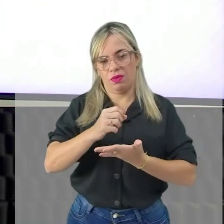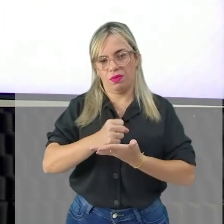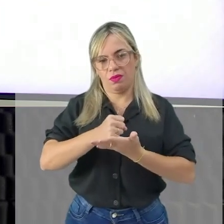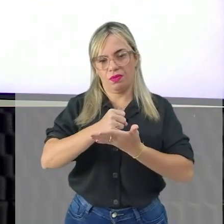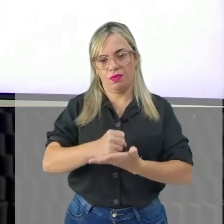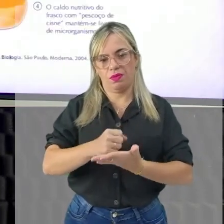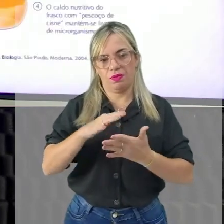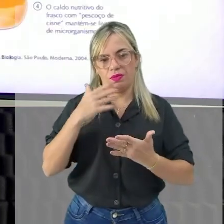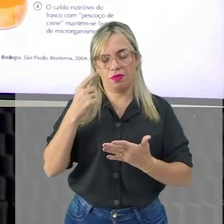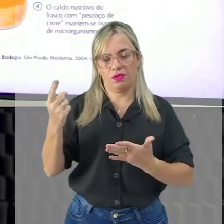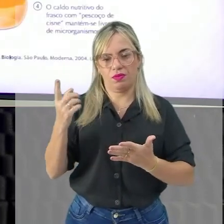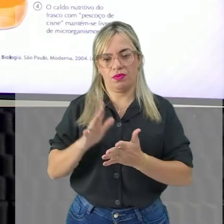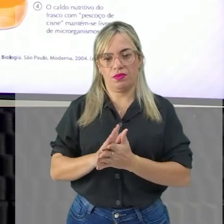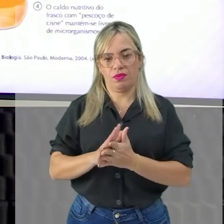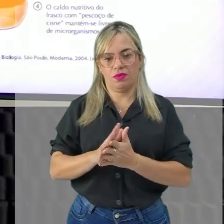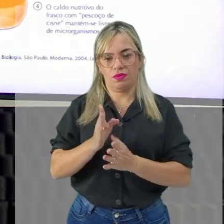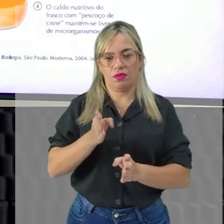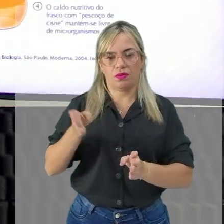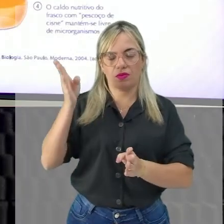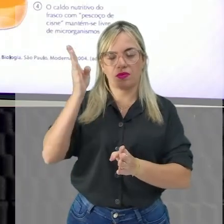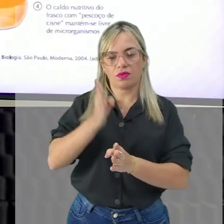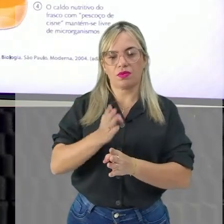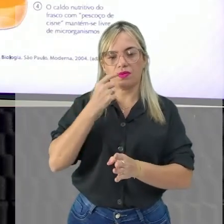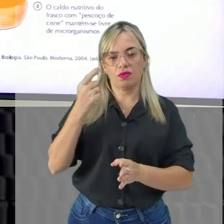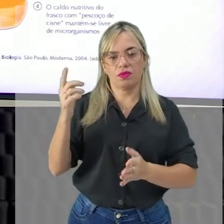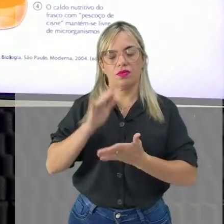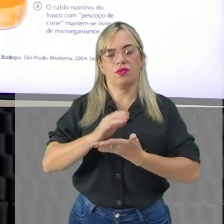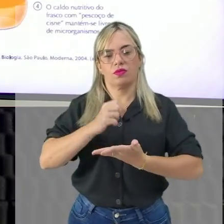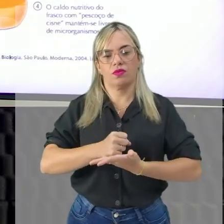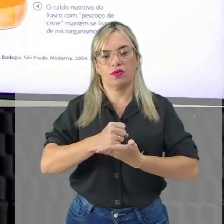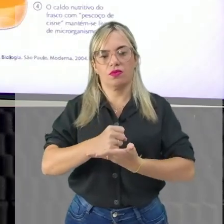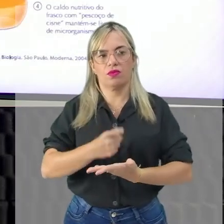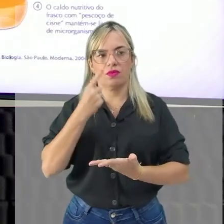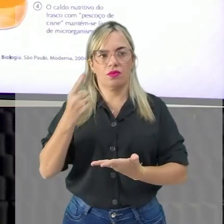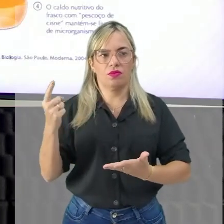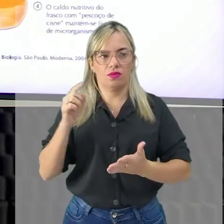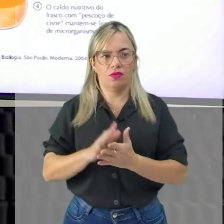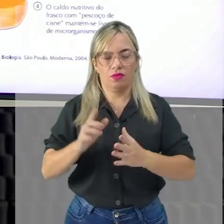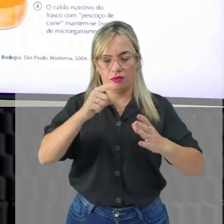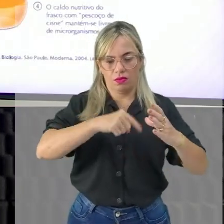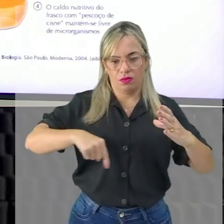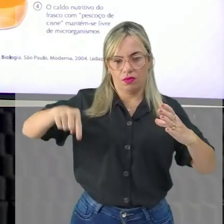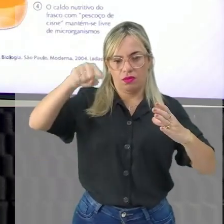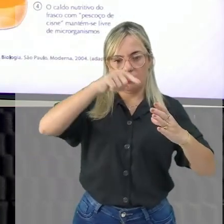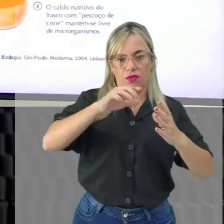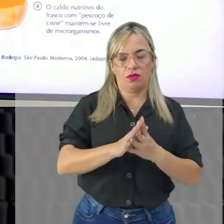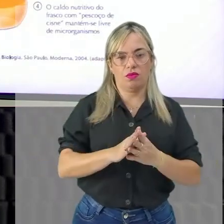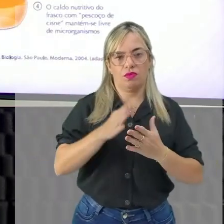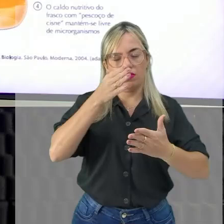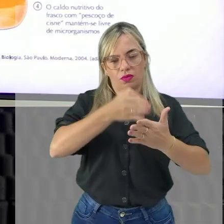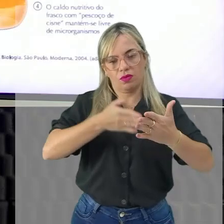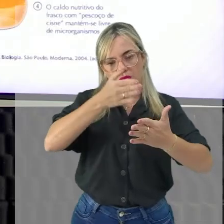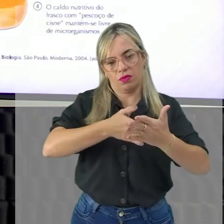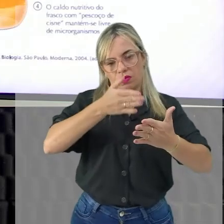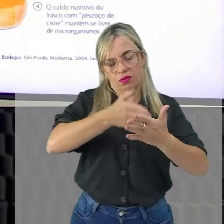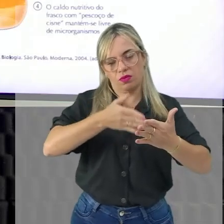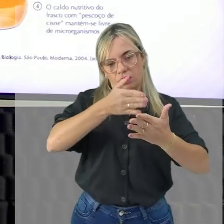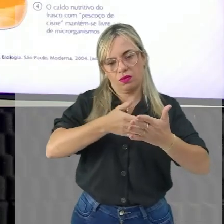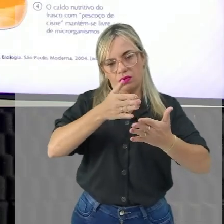nessa descoberta. O que ajudou mesmo foi essa barreira, né, que foi criada